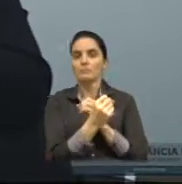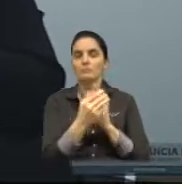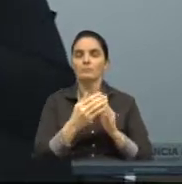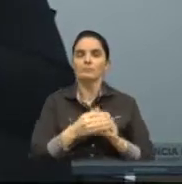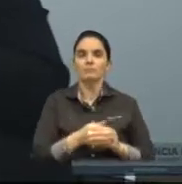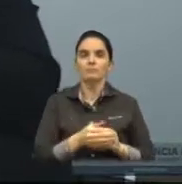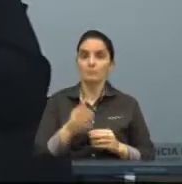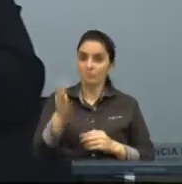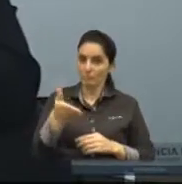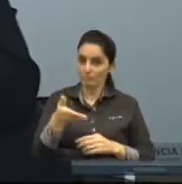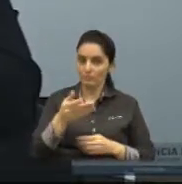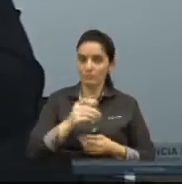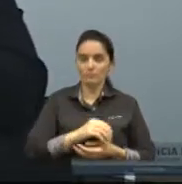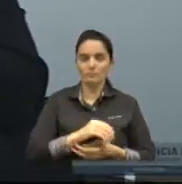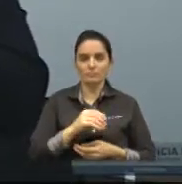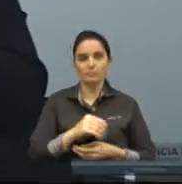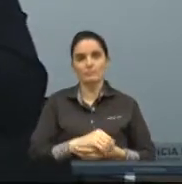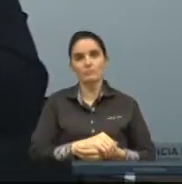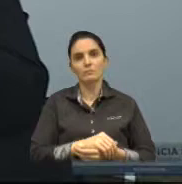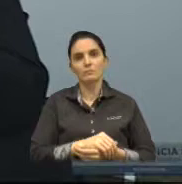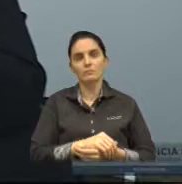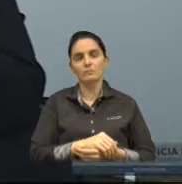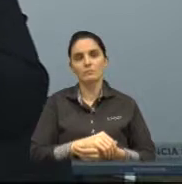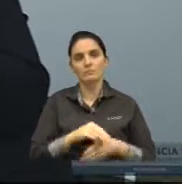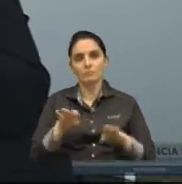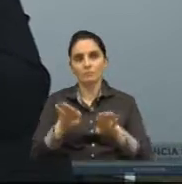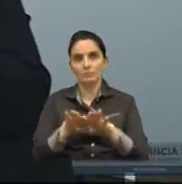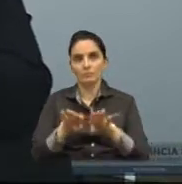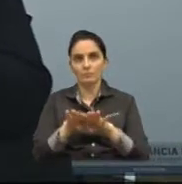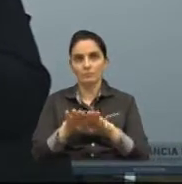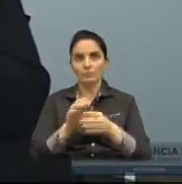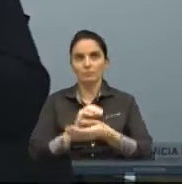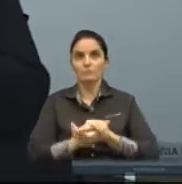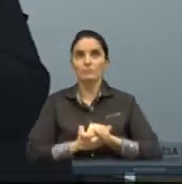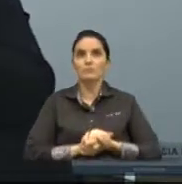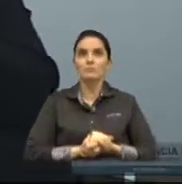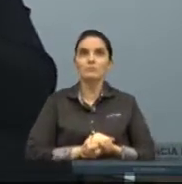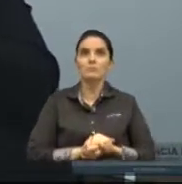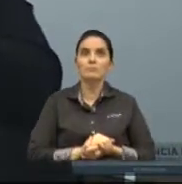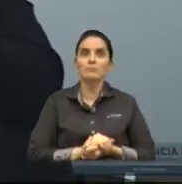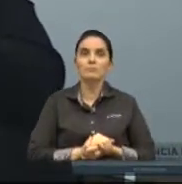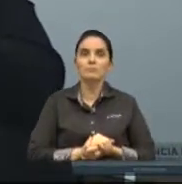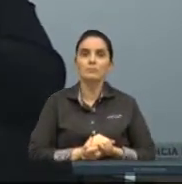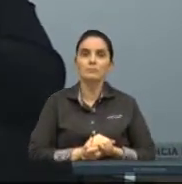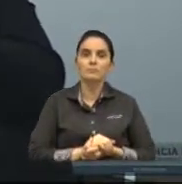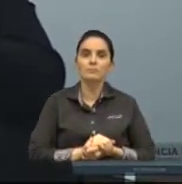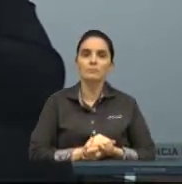moção vem corroborar enquanto